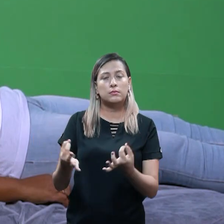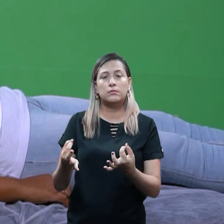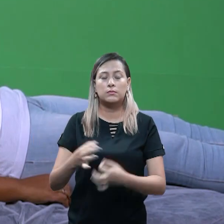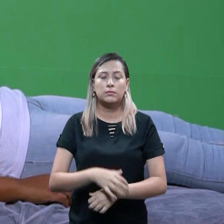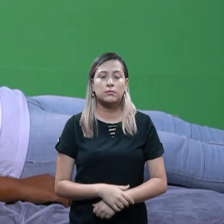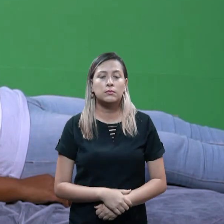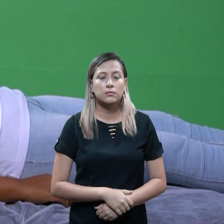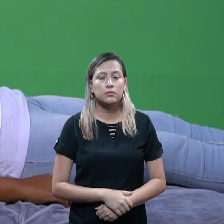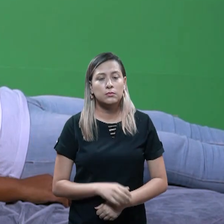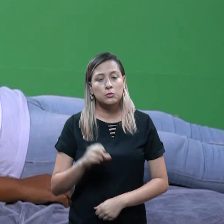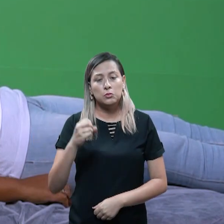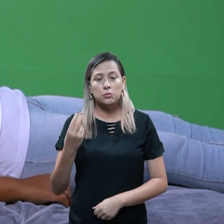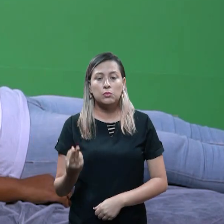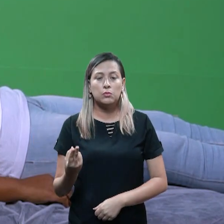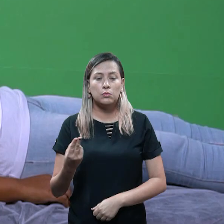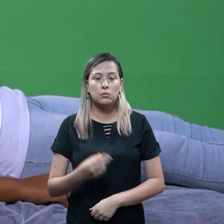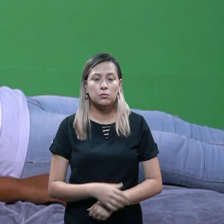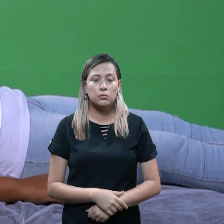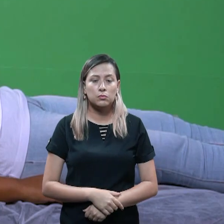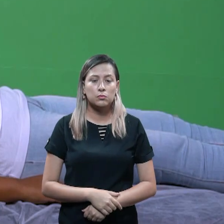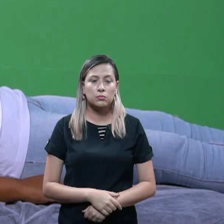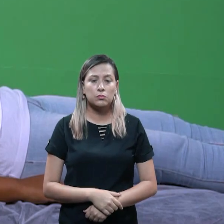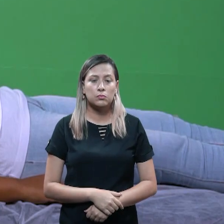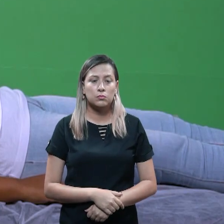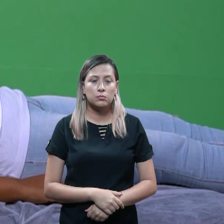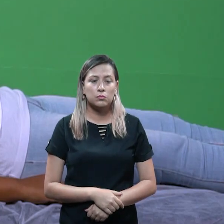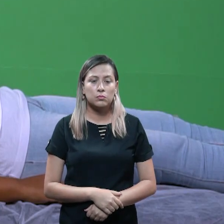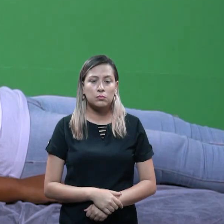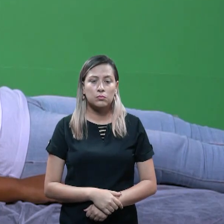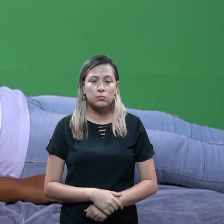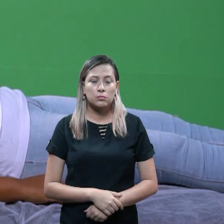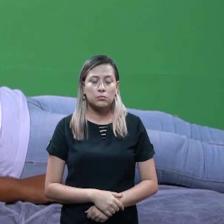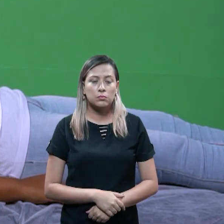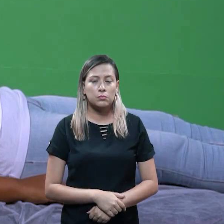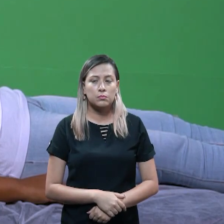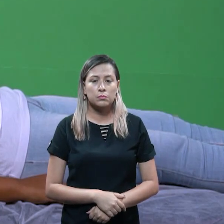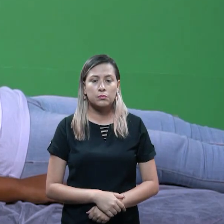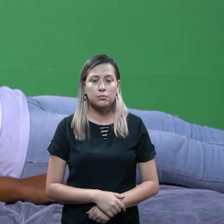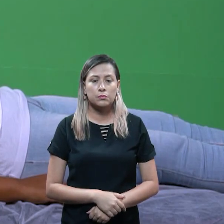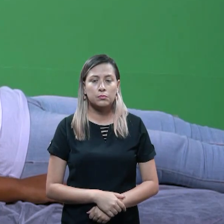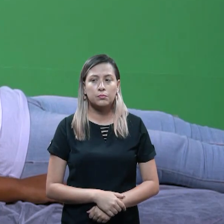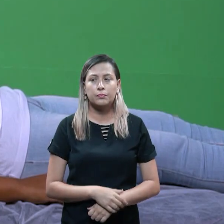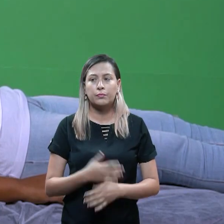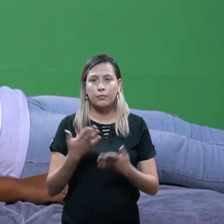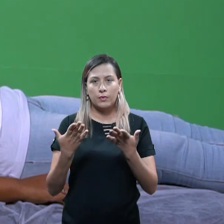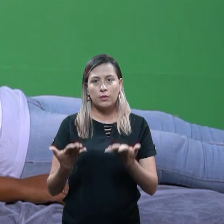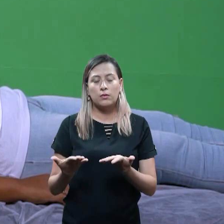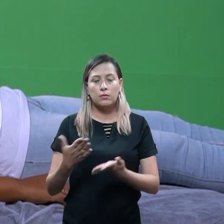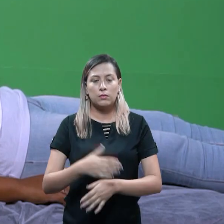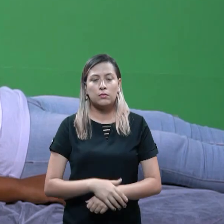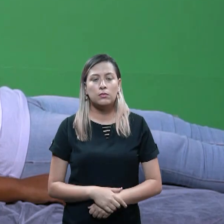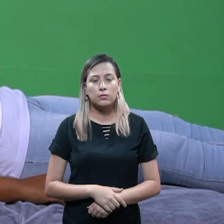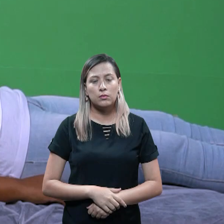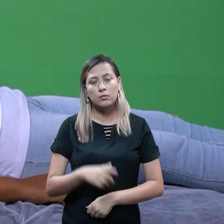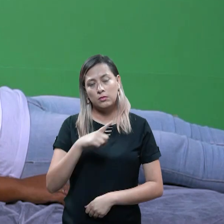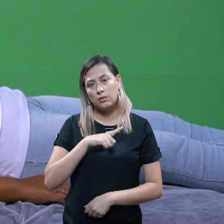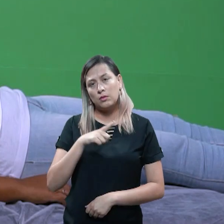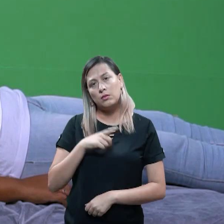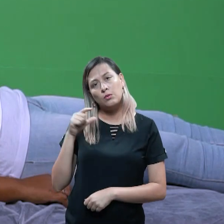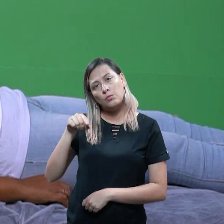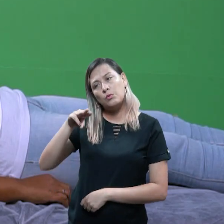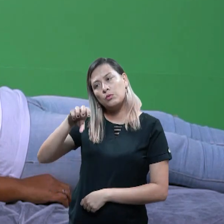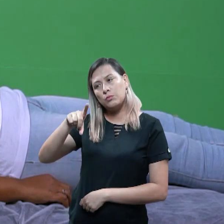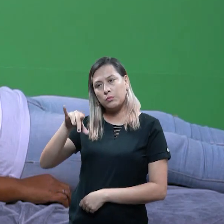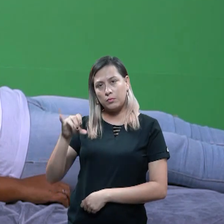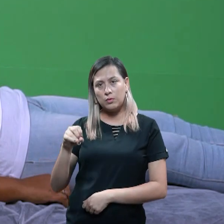posso marcar a partir daqui, olha, encaixou, eu já peguei aqui o ponto médio, dá